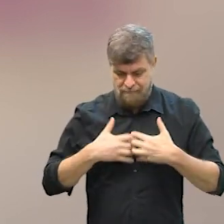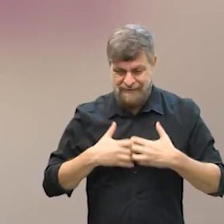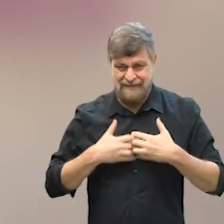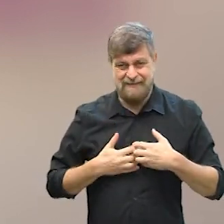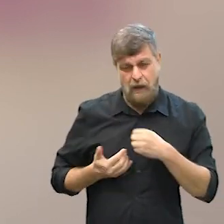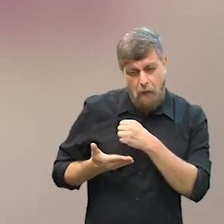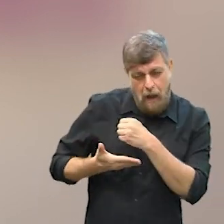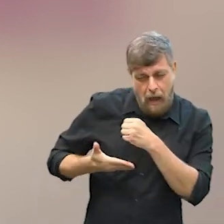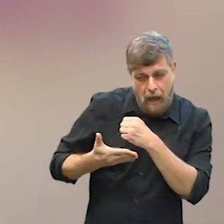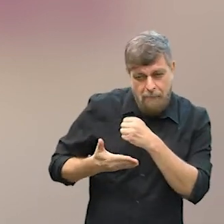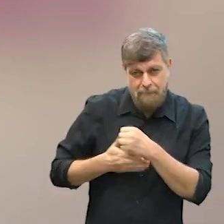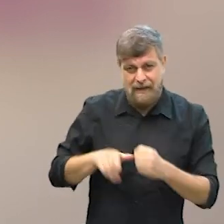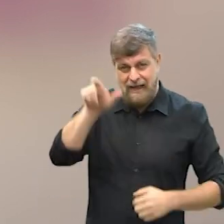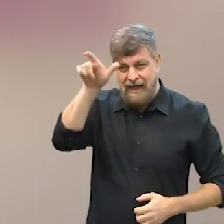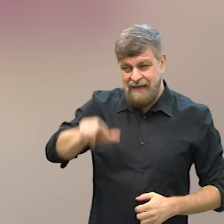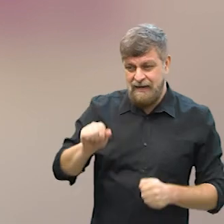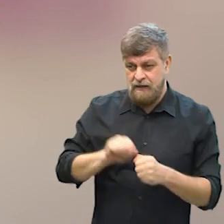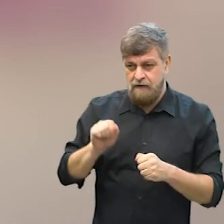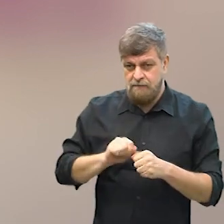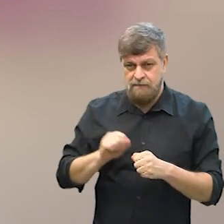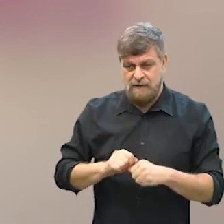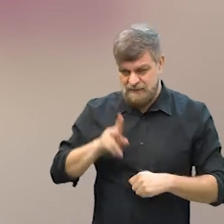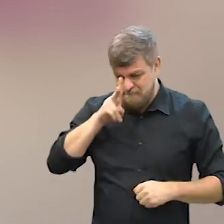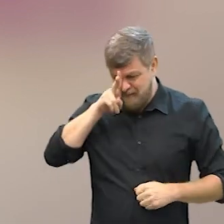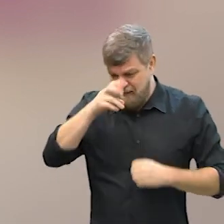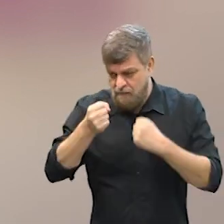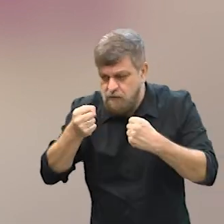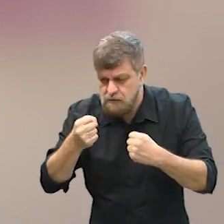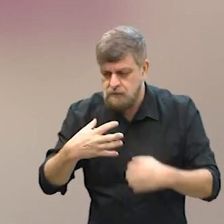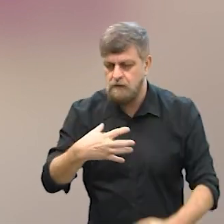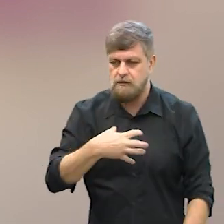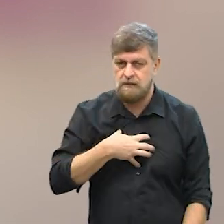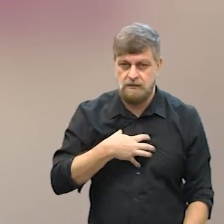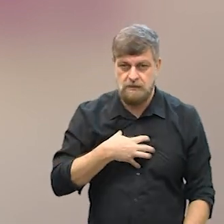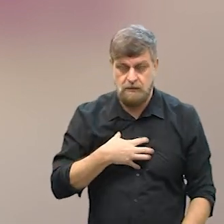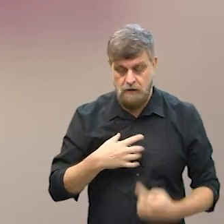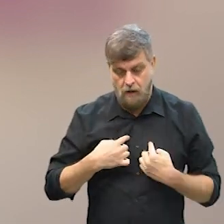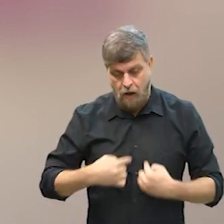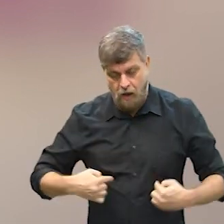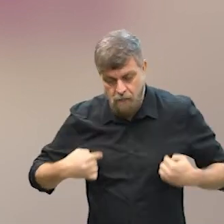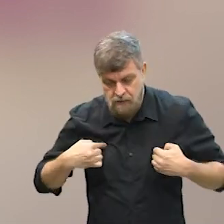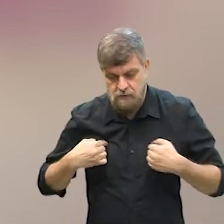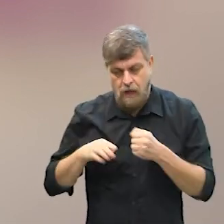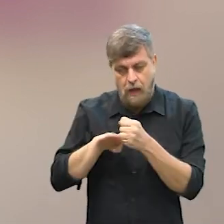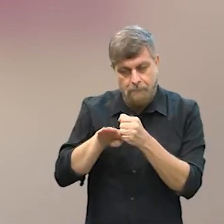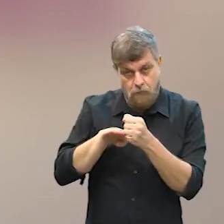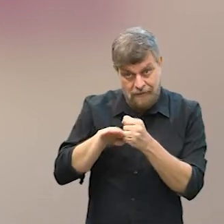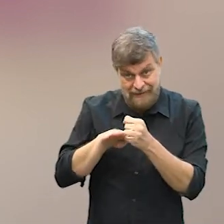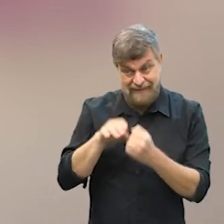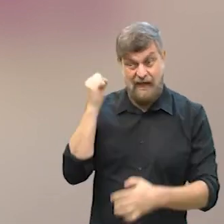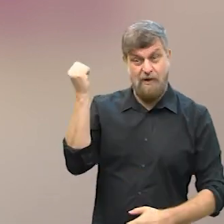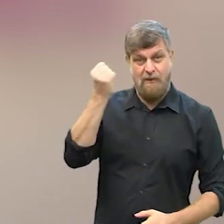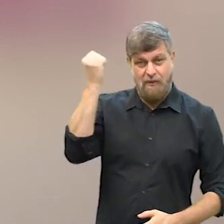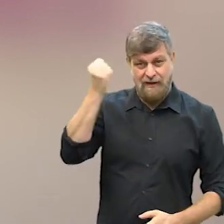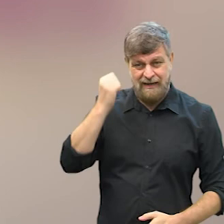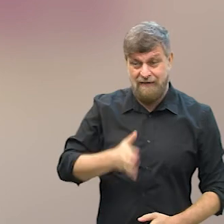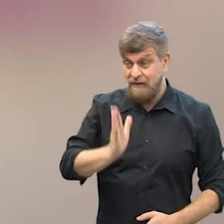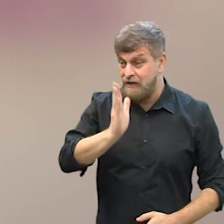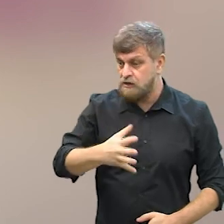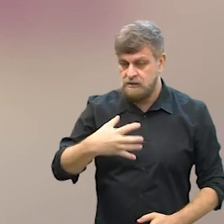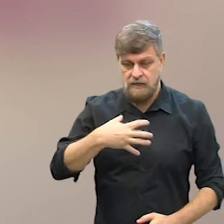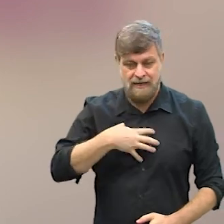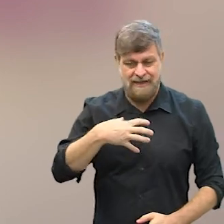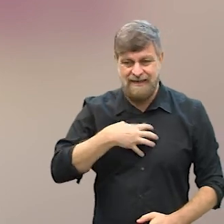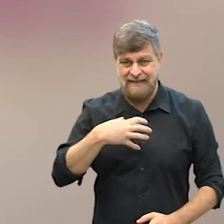tem dificuldade para grandes esforços. Ou, quando a hipertensão pulmonar é moderada ou até grave, ele passa a